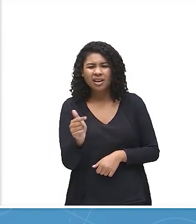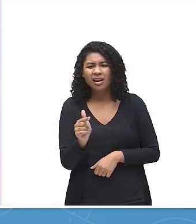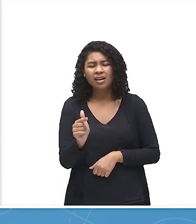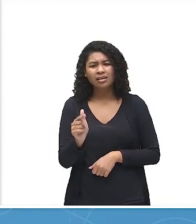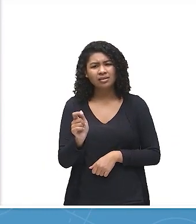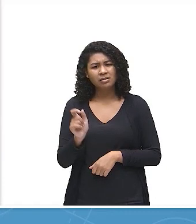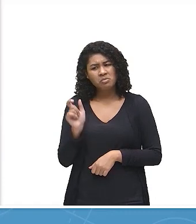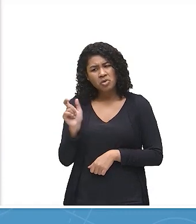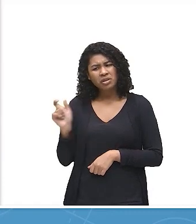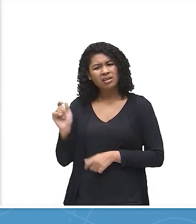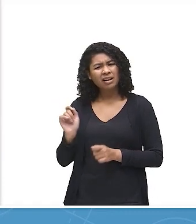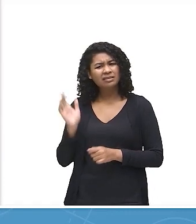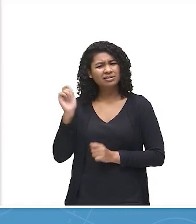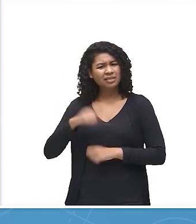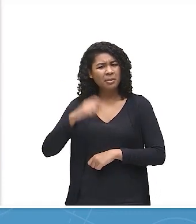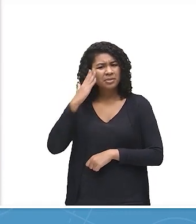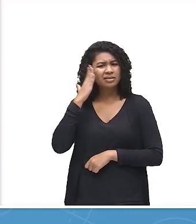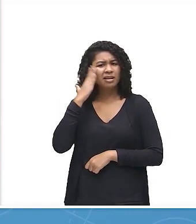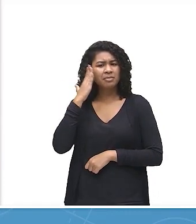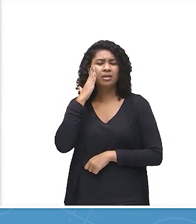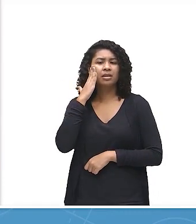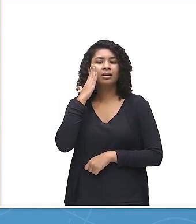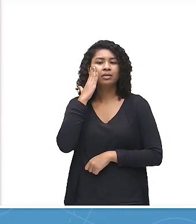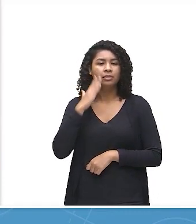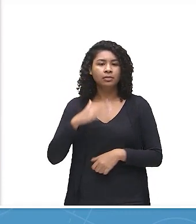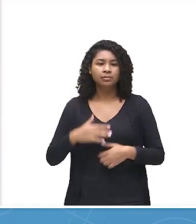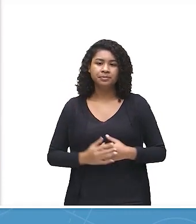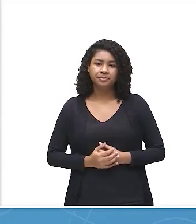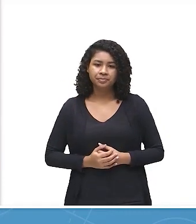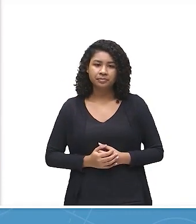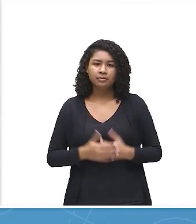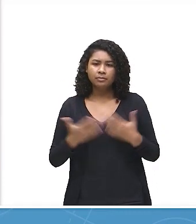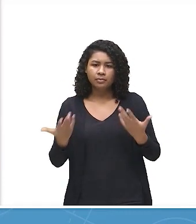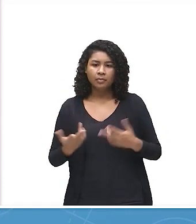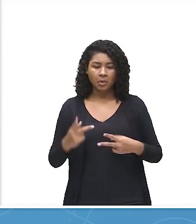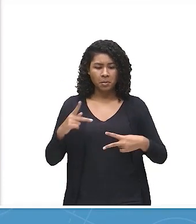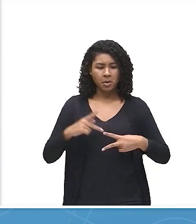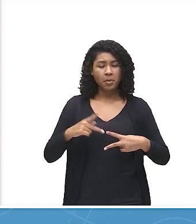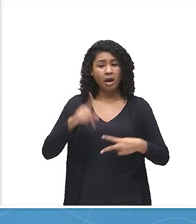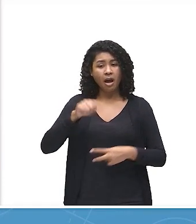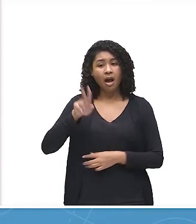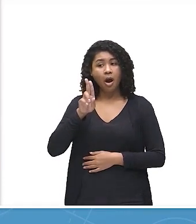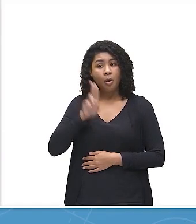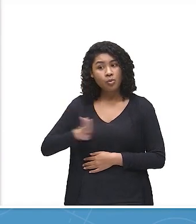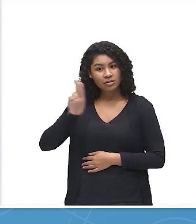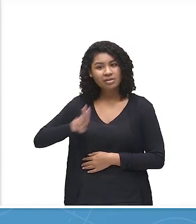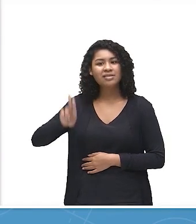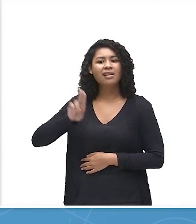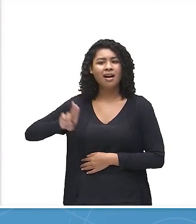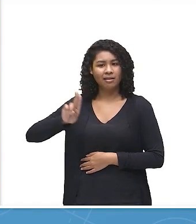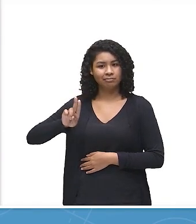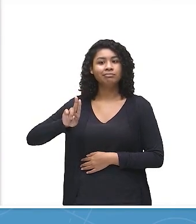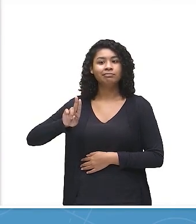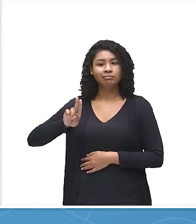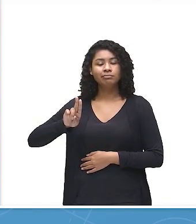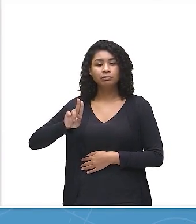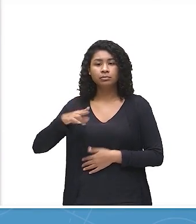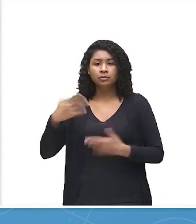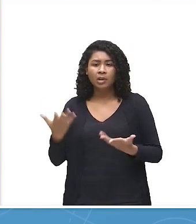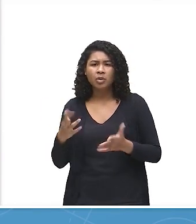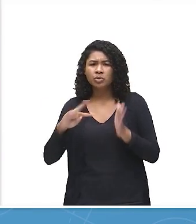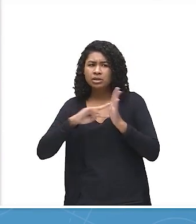good morning, ok? Disse que ela era o D, todo mundo dizendo que ela era o D aqui, que é a letra D, a